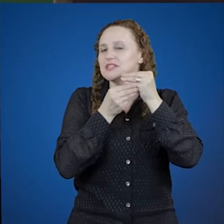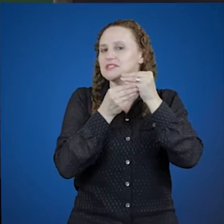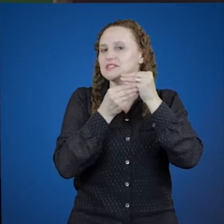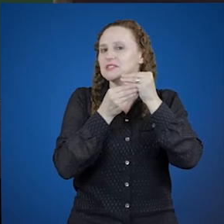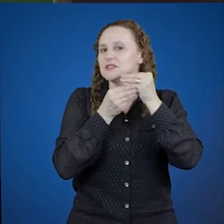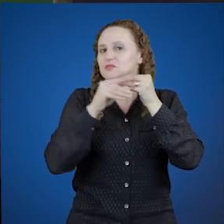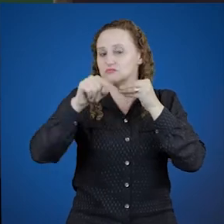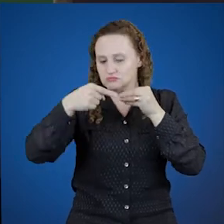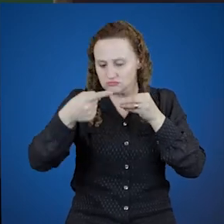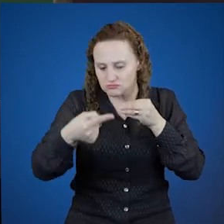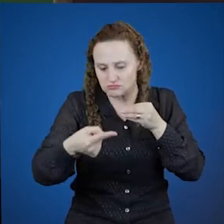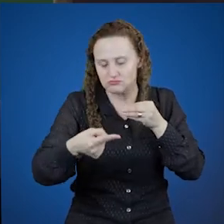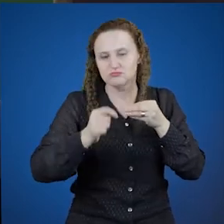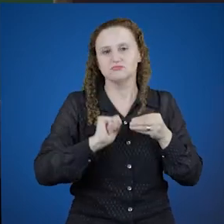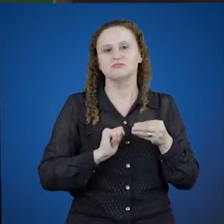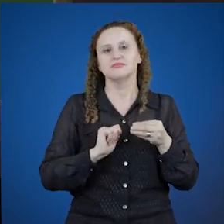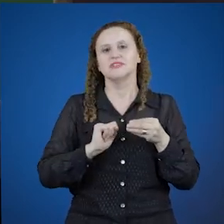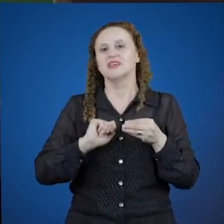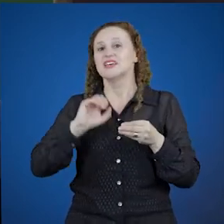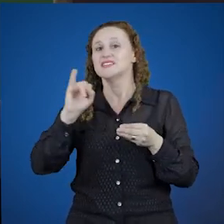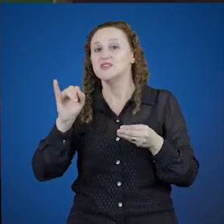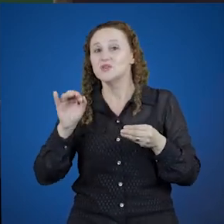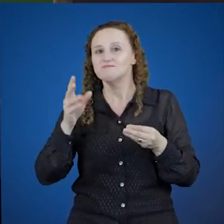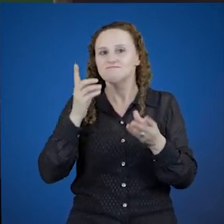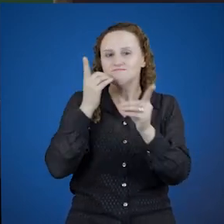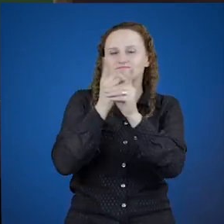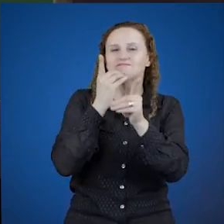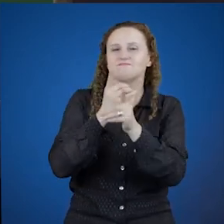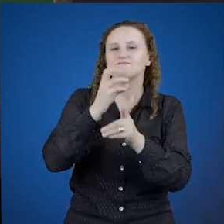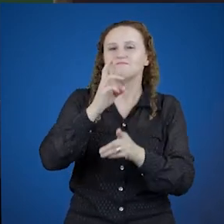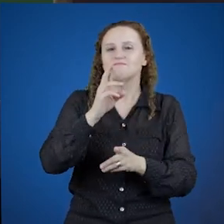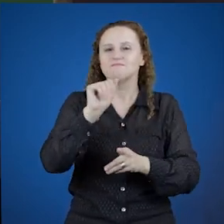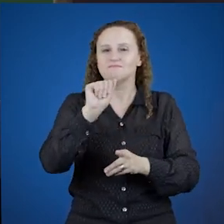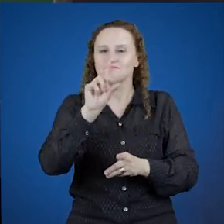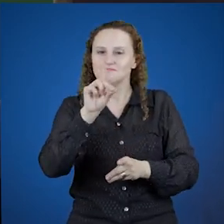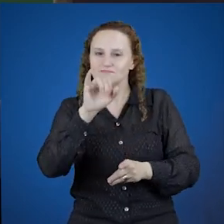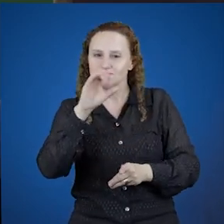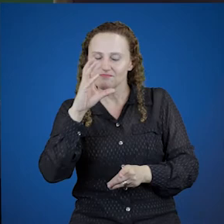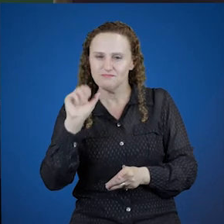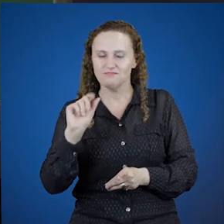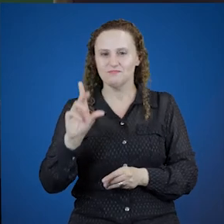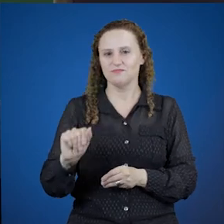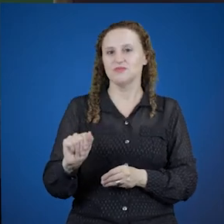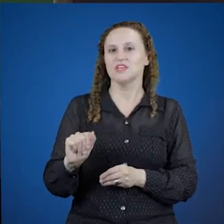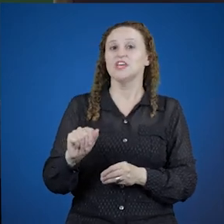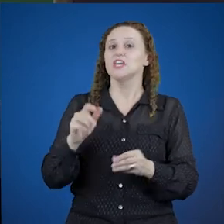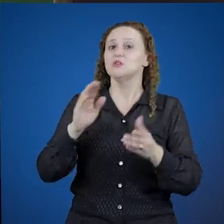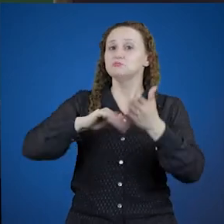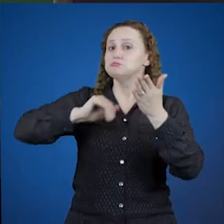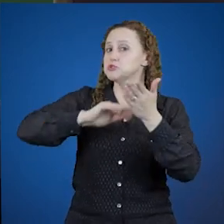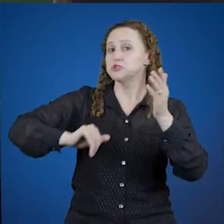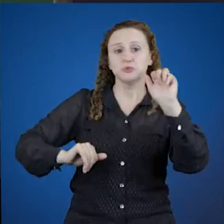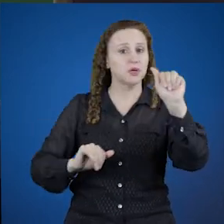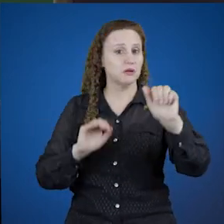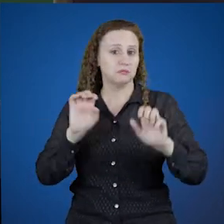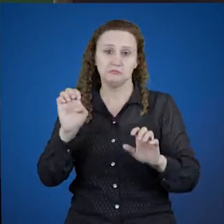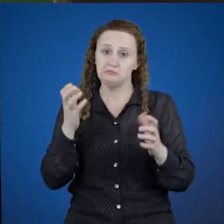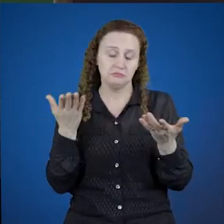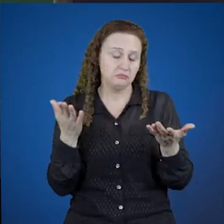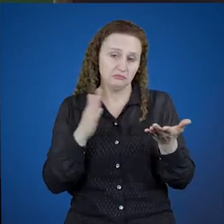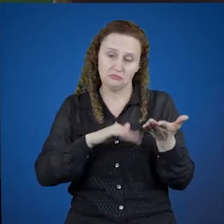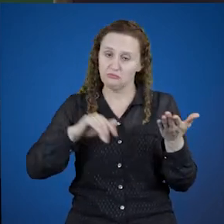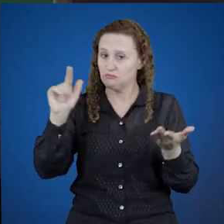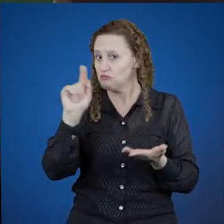as demais desinências se eu quero encontrar o radical da palavra lua basta tirar o aí